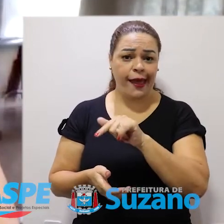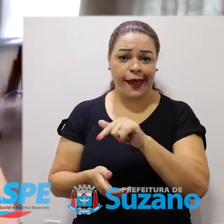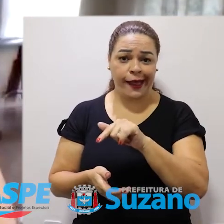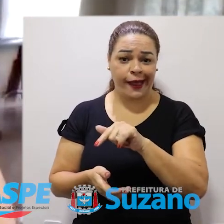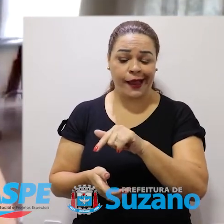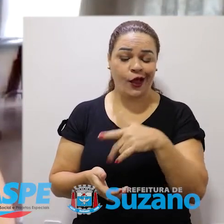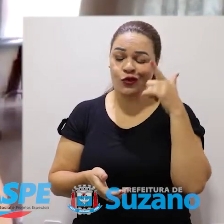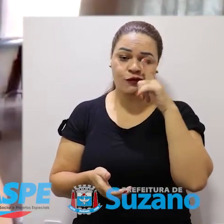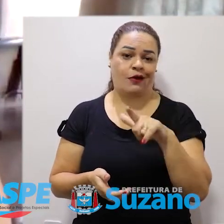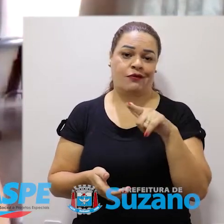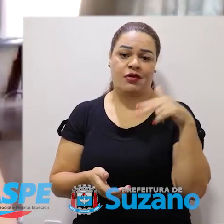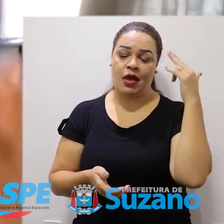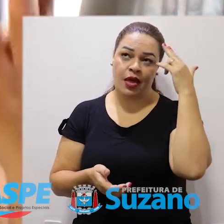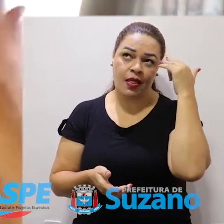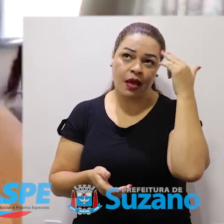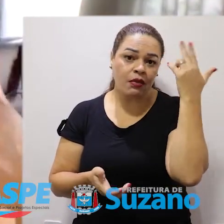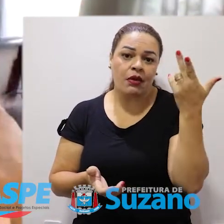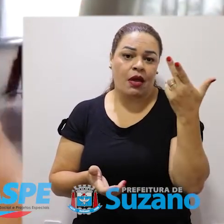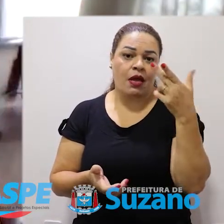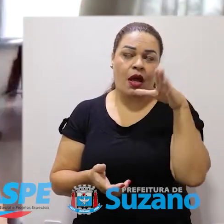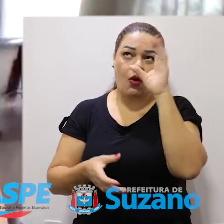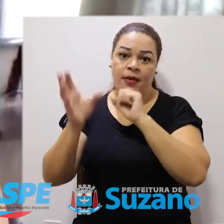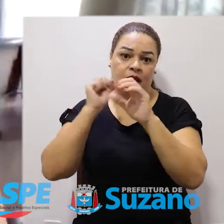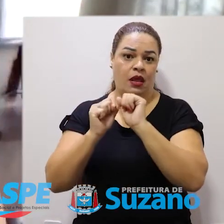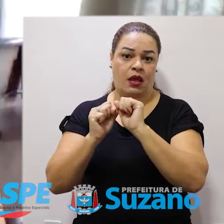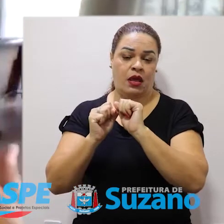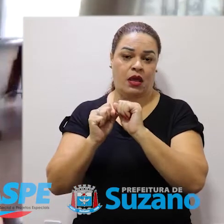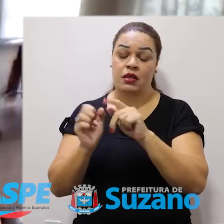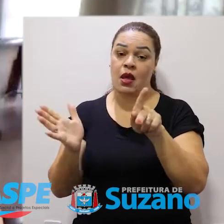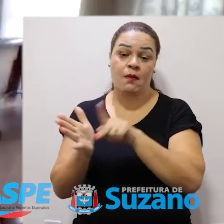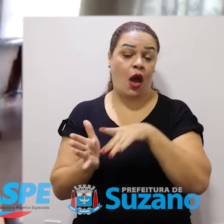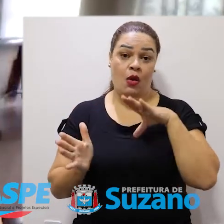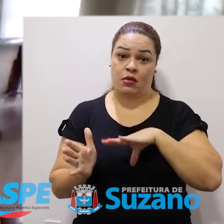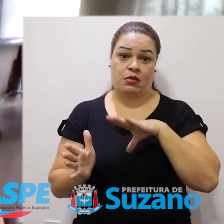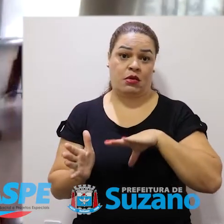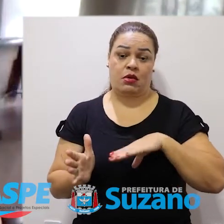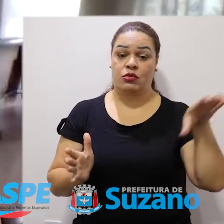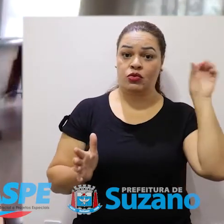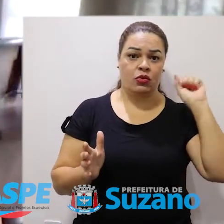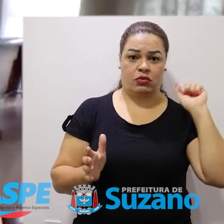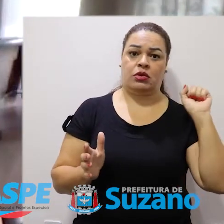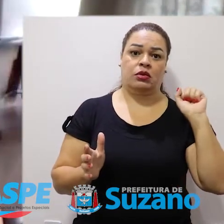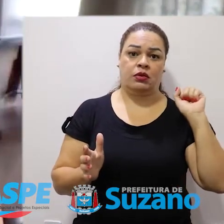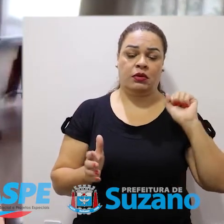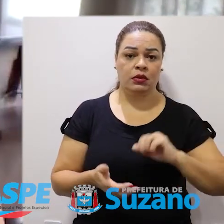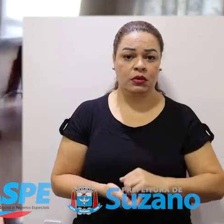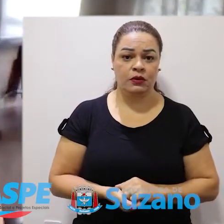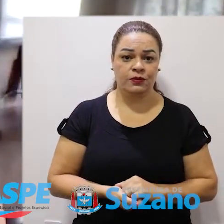aprender de forma natural, ela não vai vir tranquilamente como vem para a gente. Ela vai ter que vir de uma forma